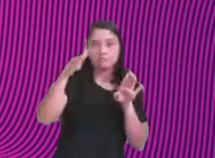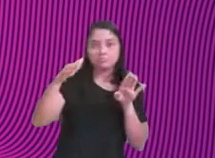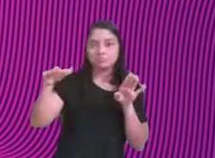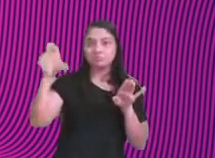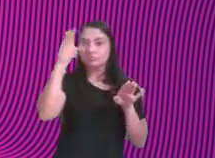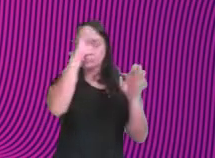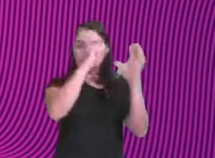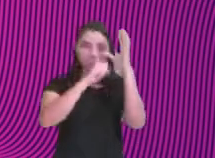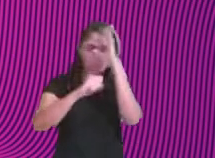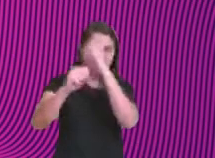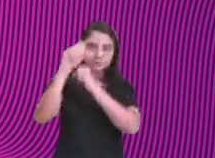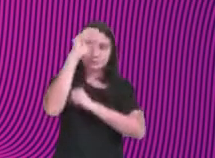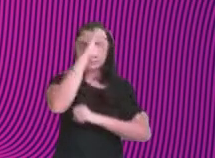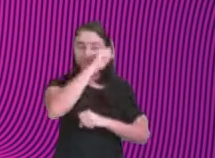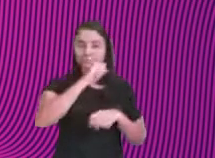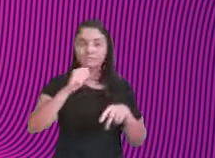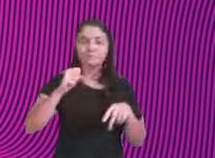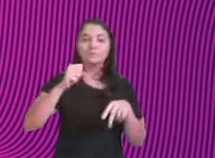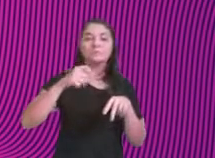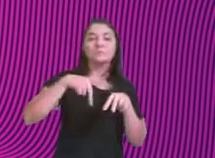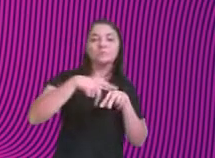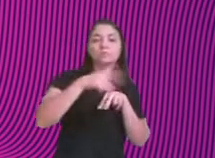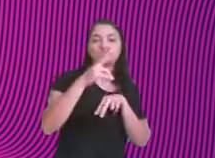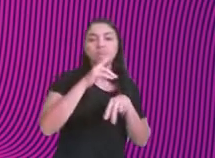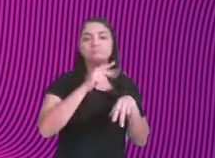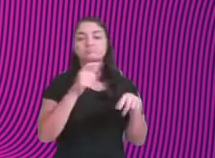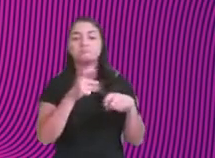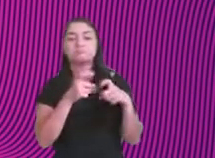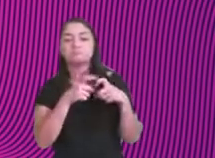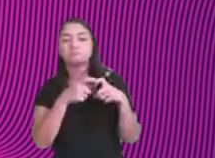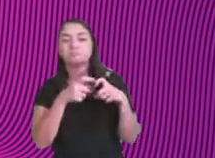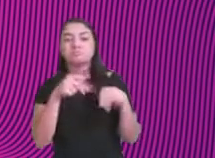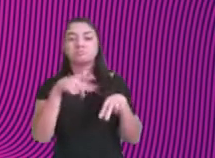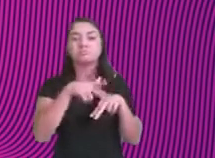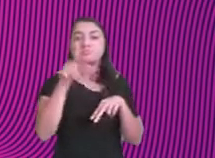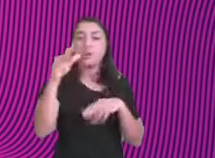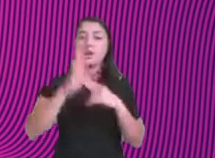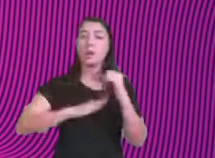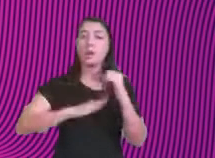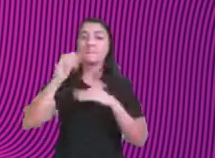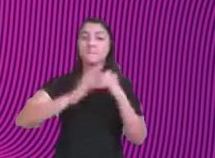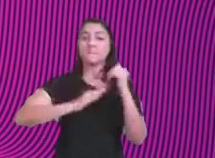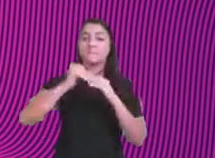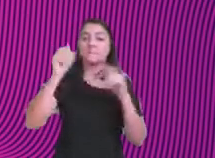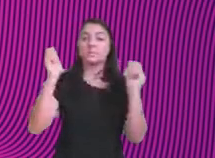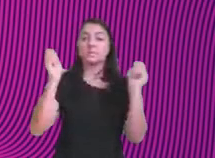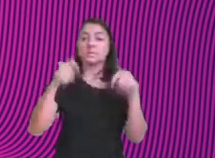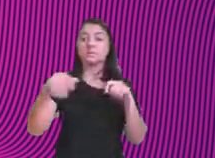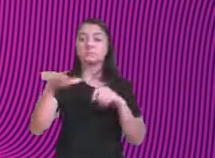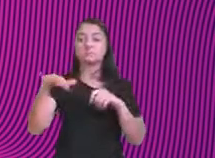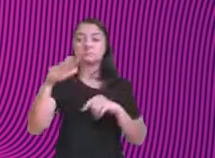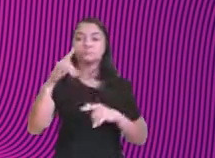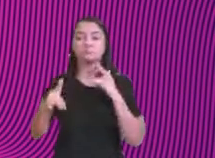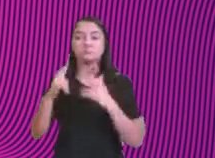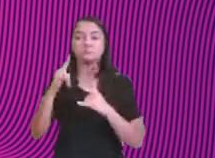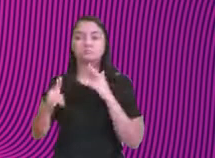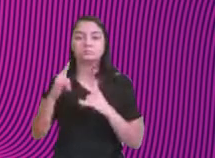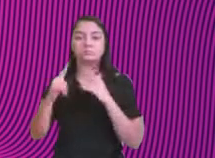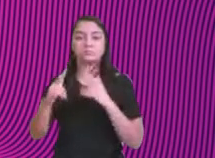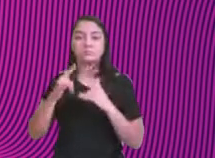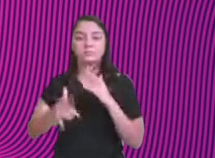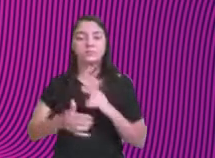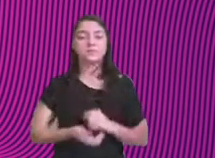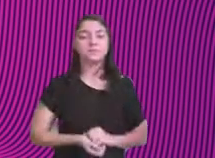um cirurgião para se tornar habilitado em cirurgia robótica.